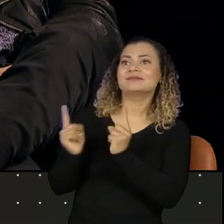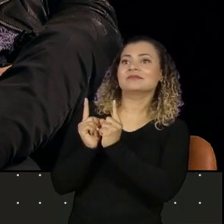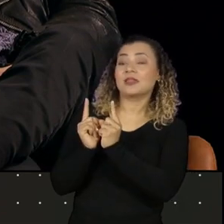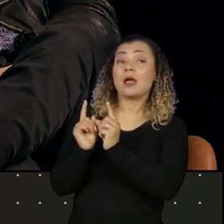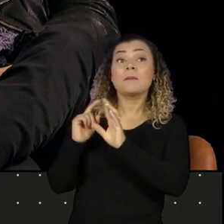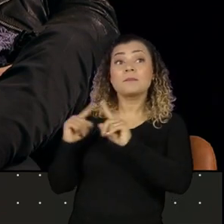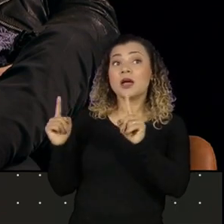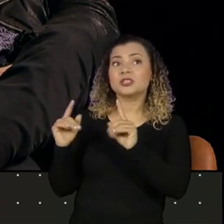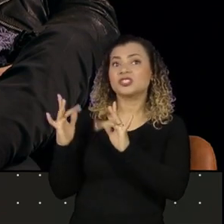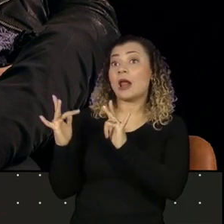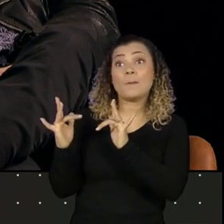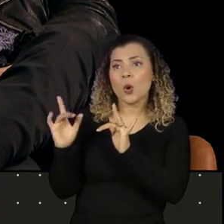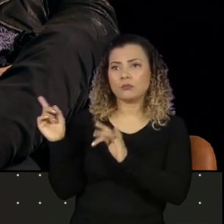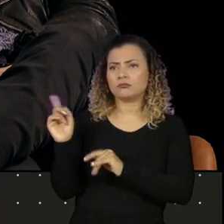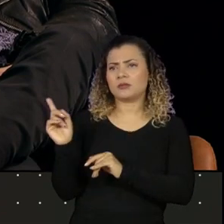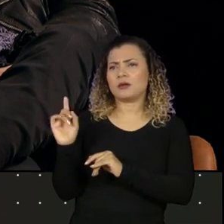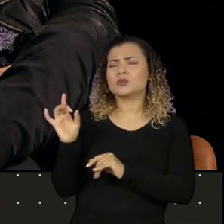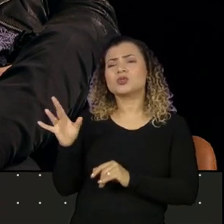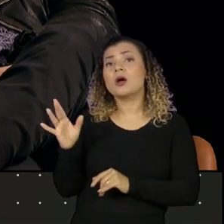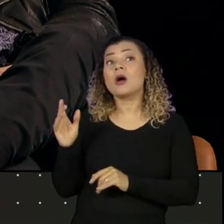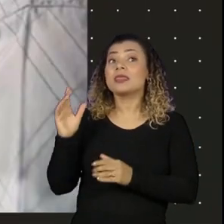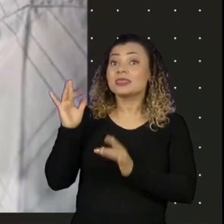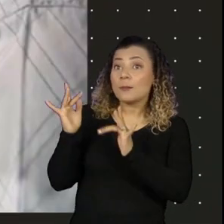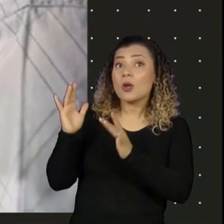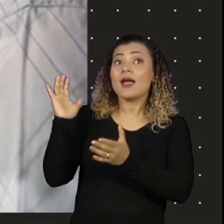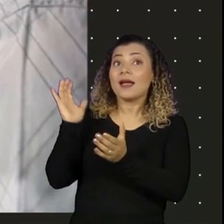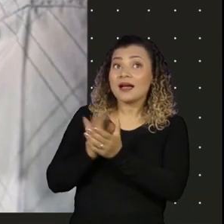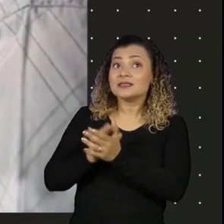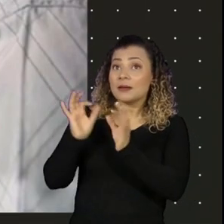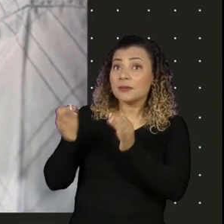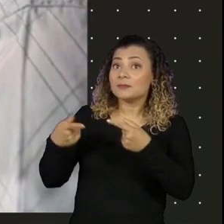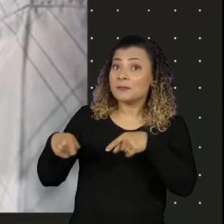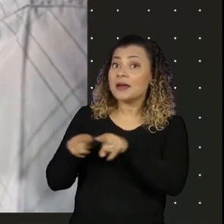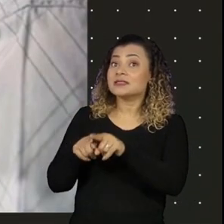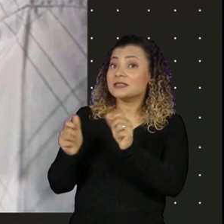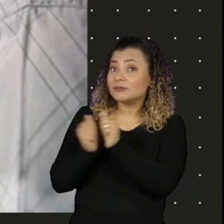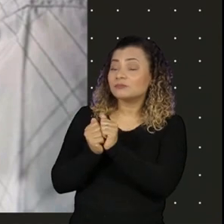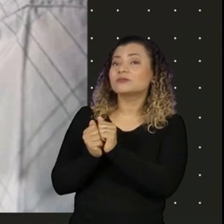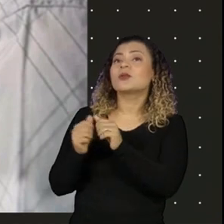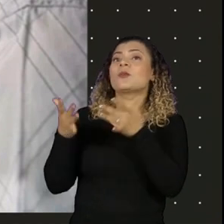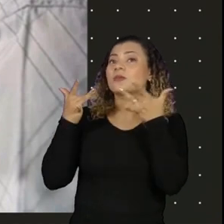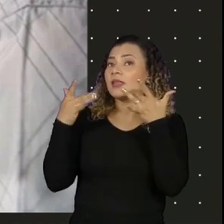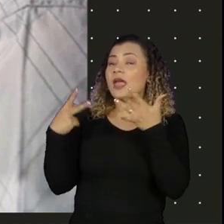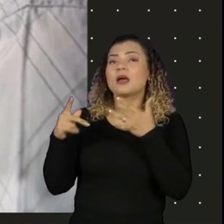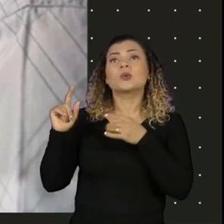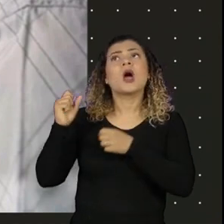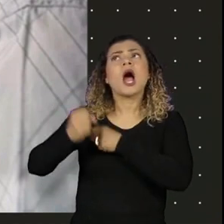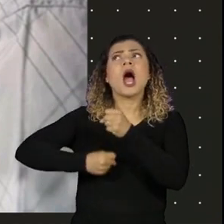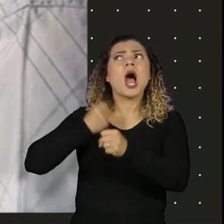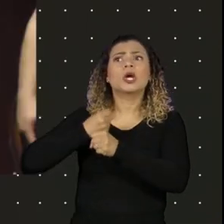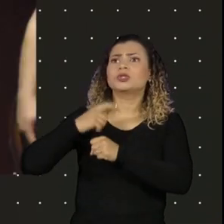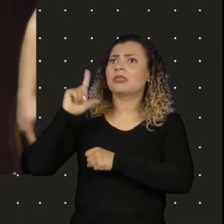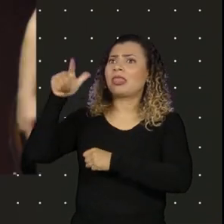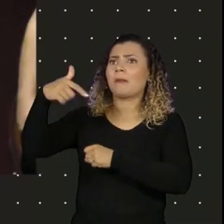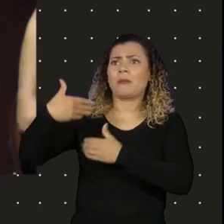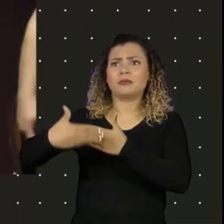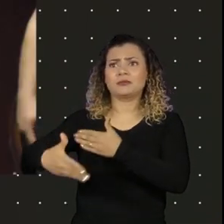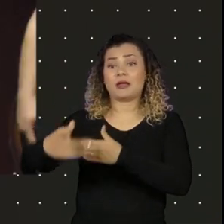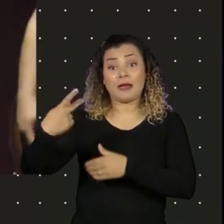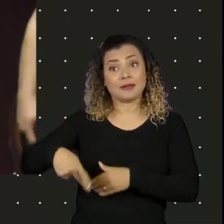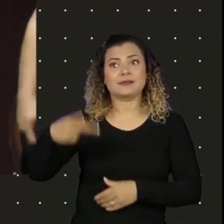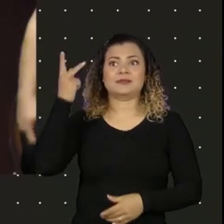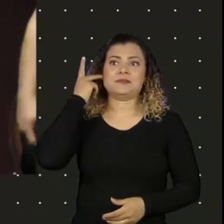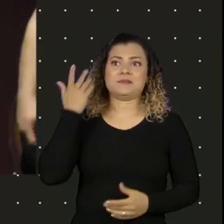Mas a gente também não namorou, não. A gente foi namorar e casar e ser parceiros de grupo de teatro anos depois, já aqui em São